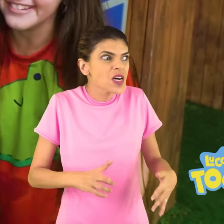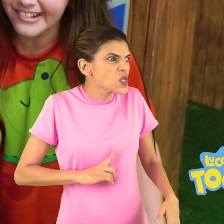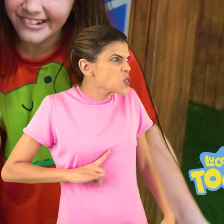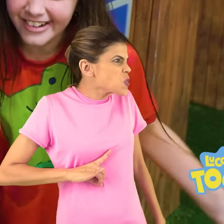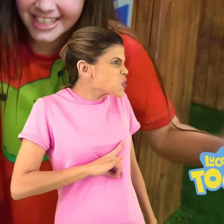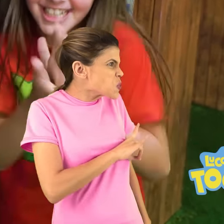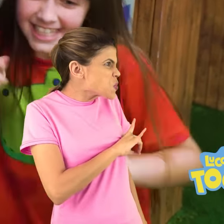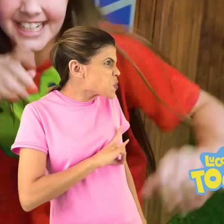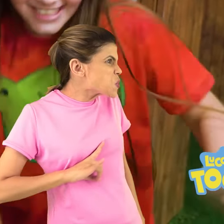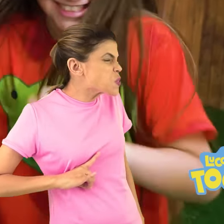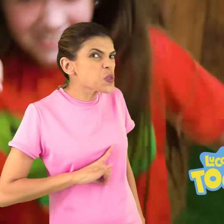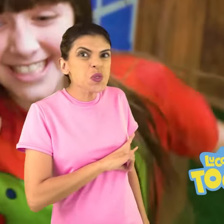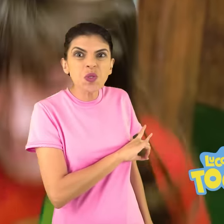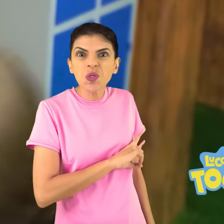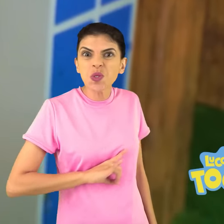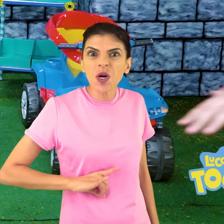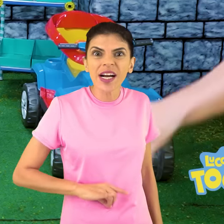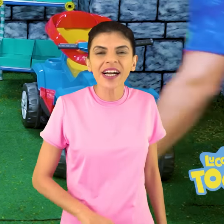Prontinho!